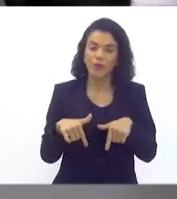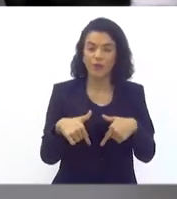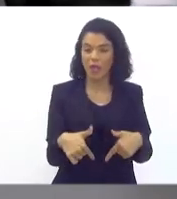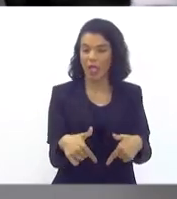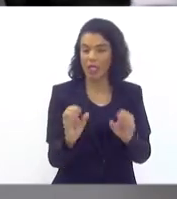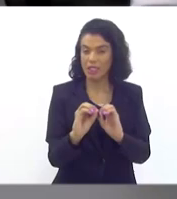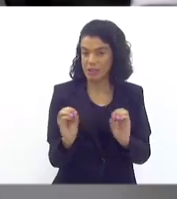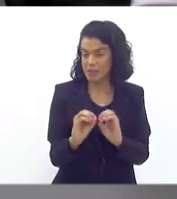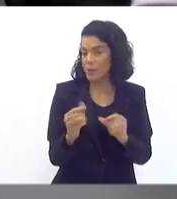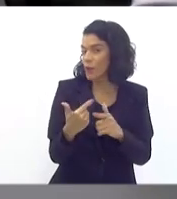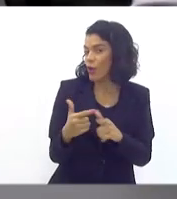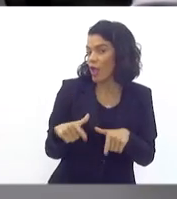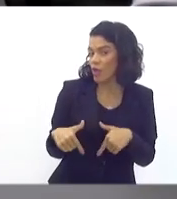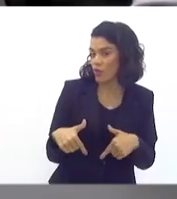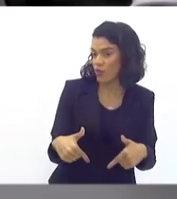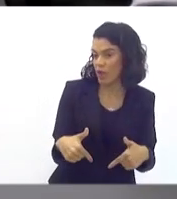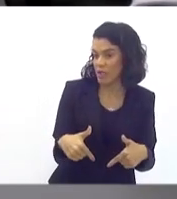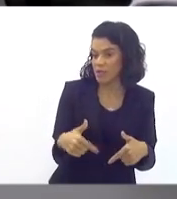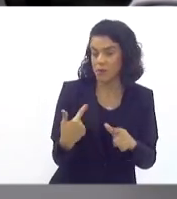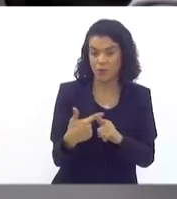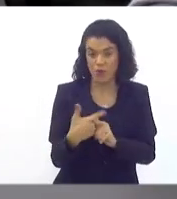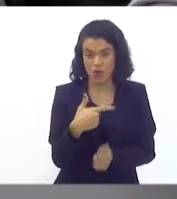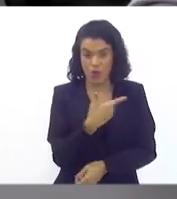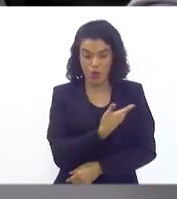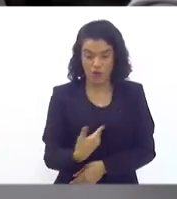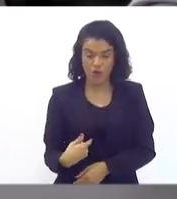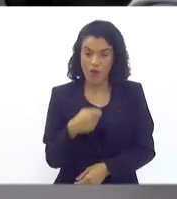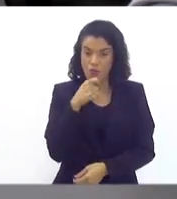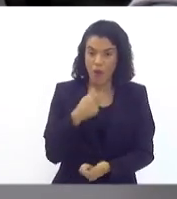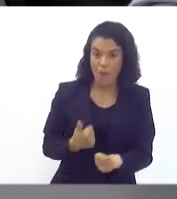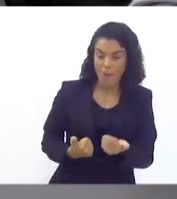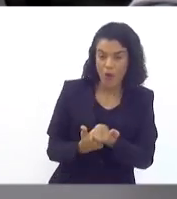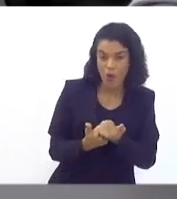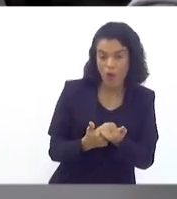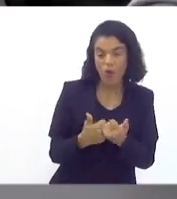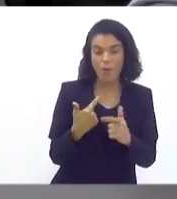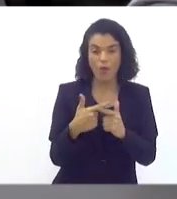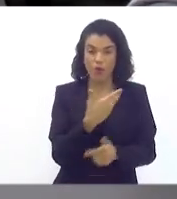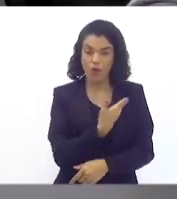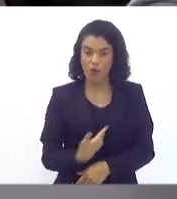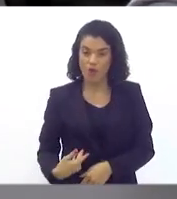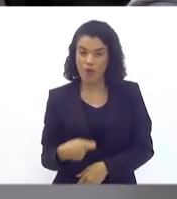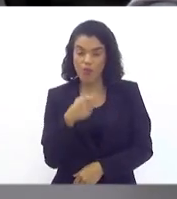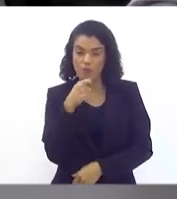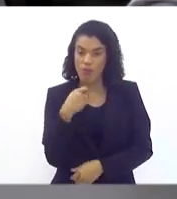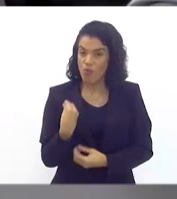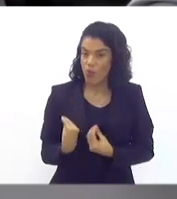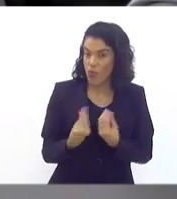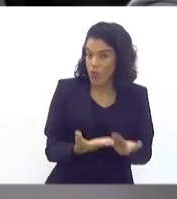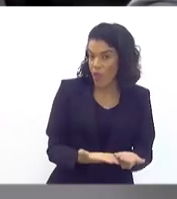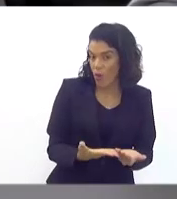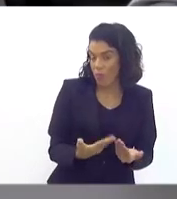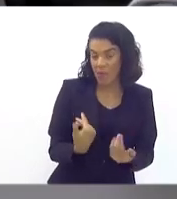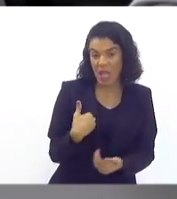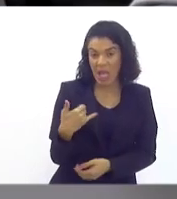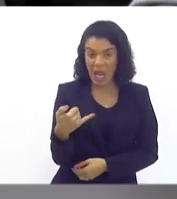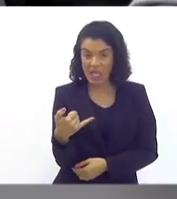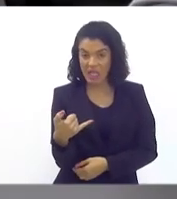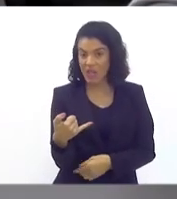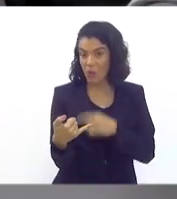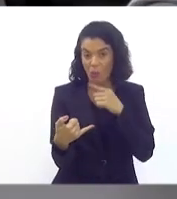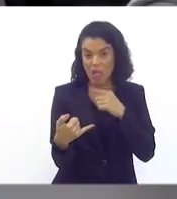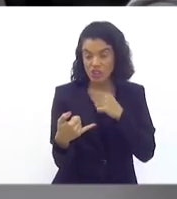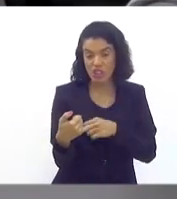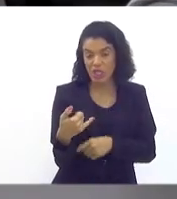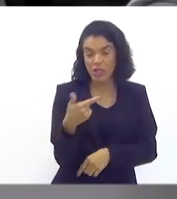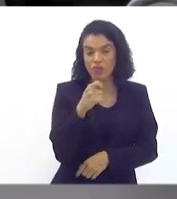e não fez não fez por quê porque o governo não apoiou porque o governo não deu porque o governo deu tinta que não adianta a caneta sem tinta